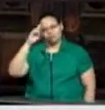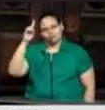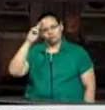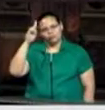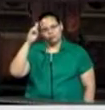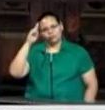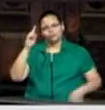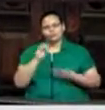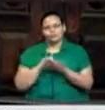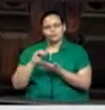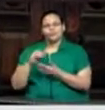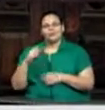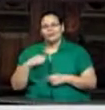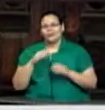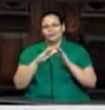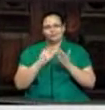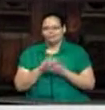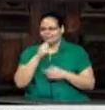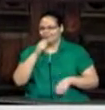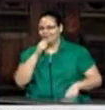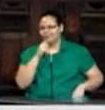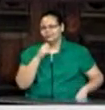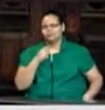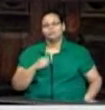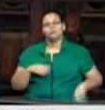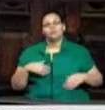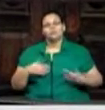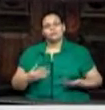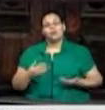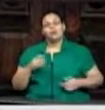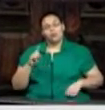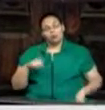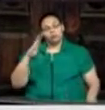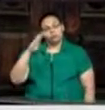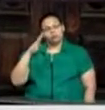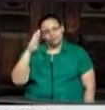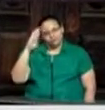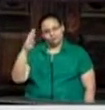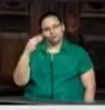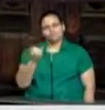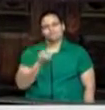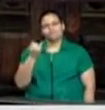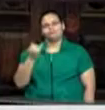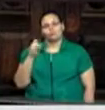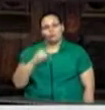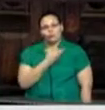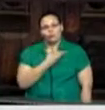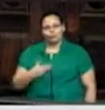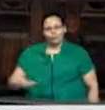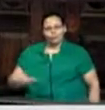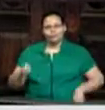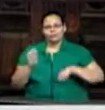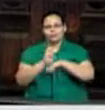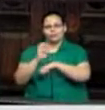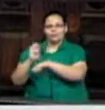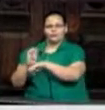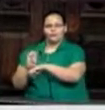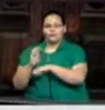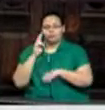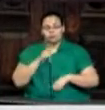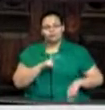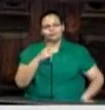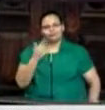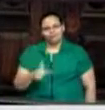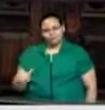cotidiano de diversas unidades escolares. E é fundamental que o governo do Estado